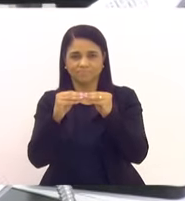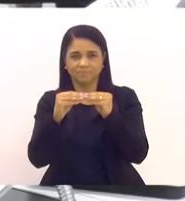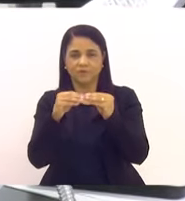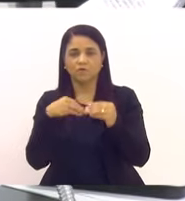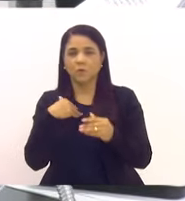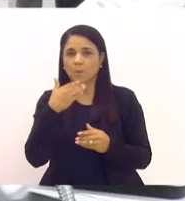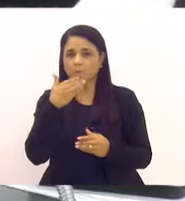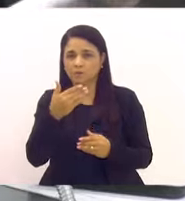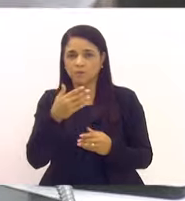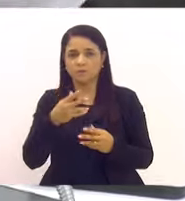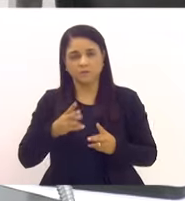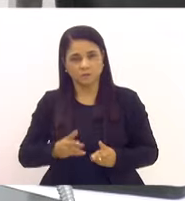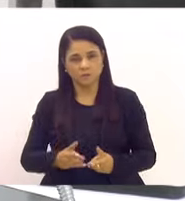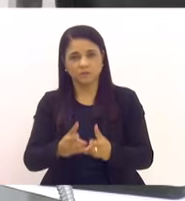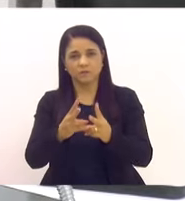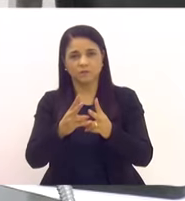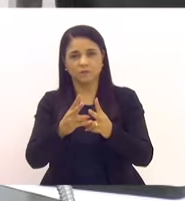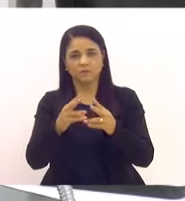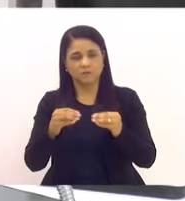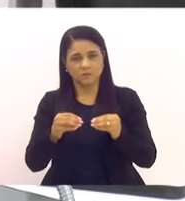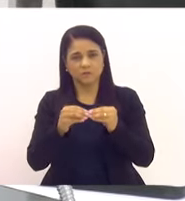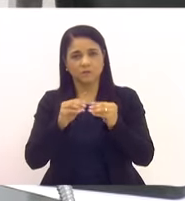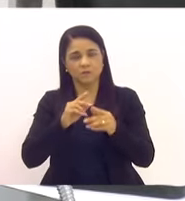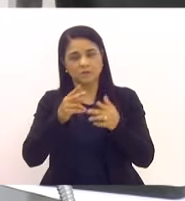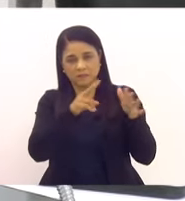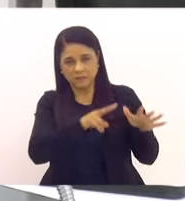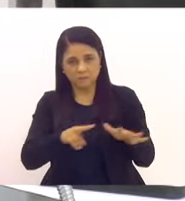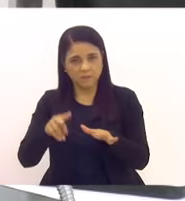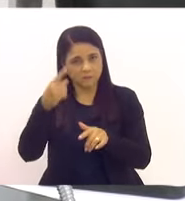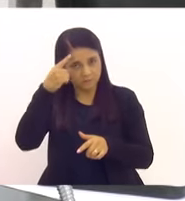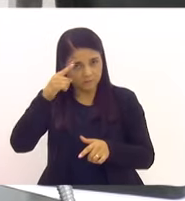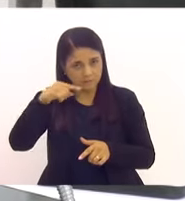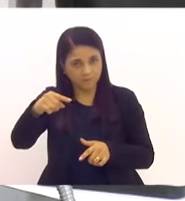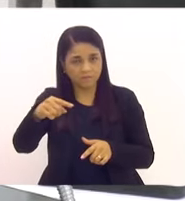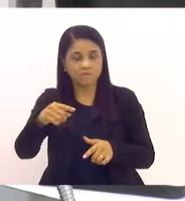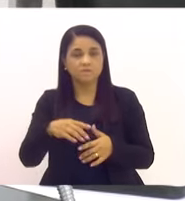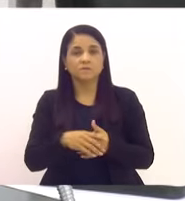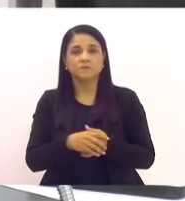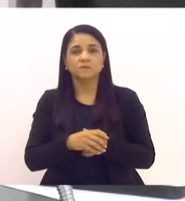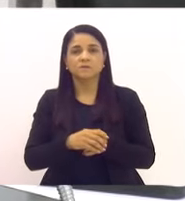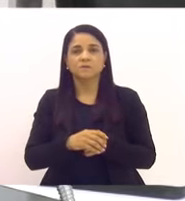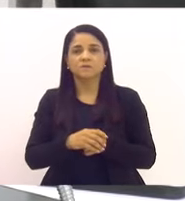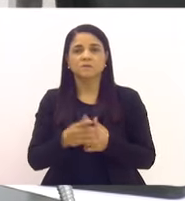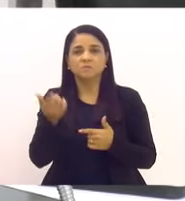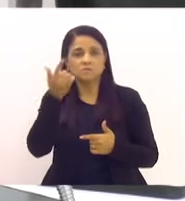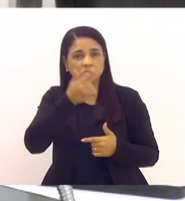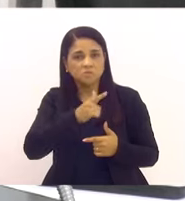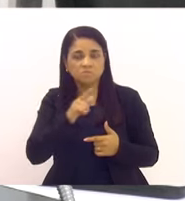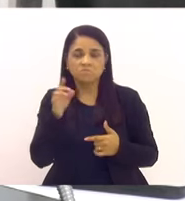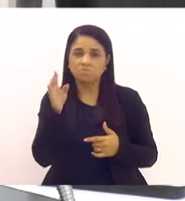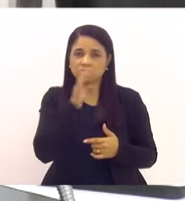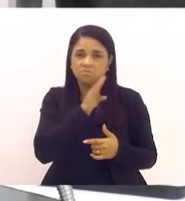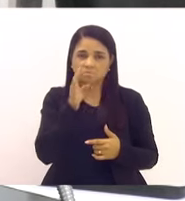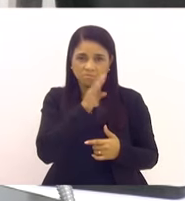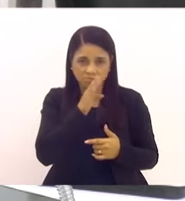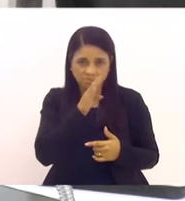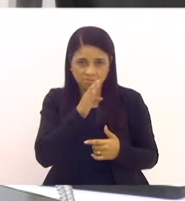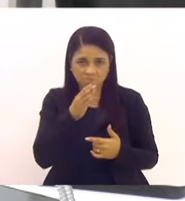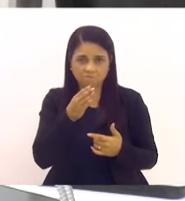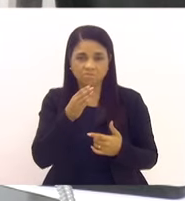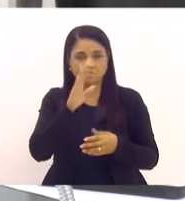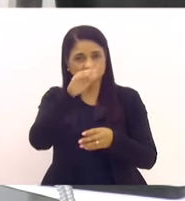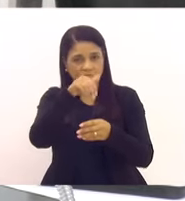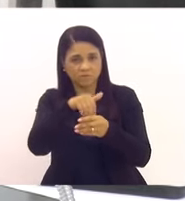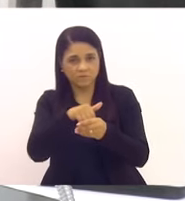pedir para que a gente mantenha a extraordinária para a próxima sessão e, conforme for, se a gente conseguir acelerar, reservar pelo menos